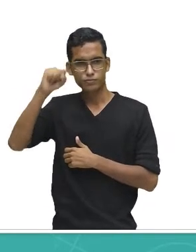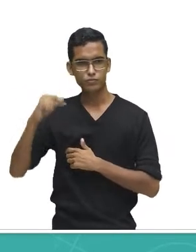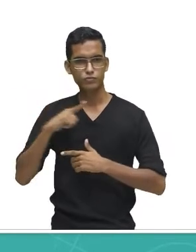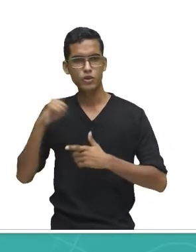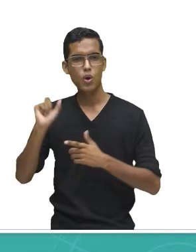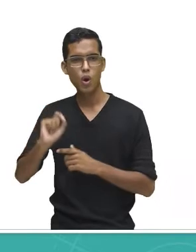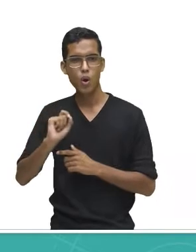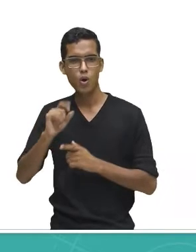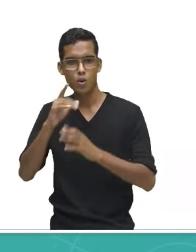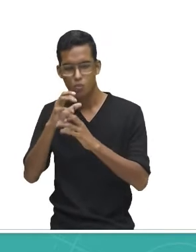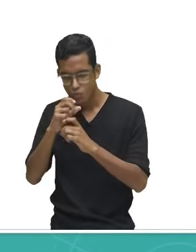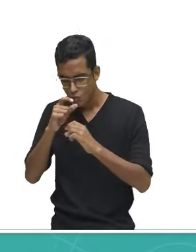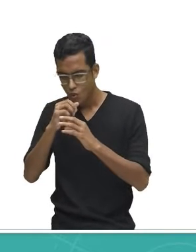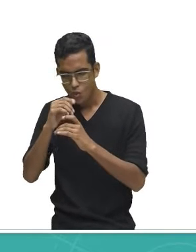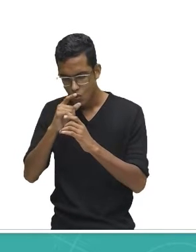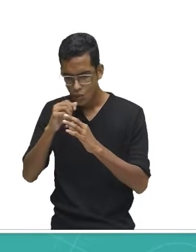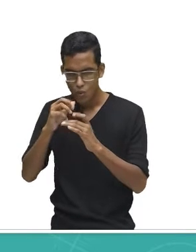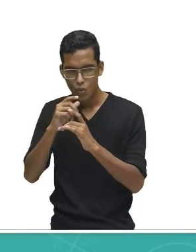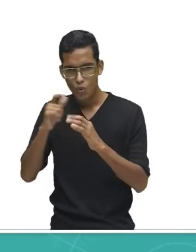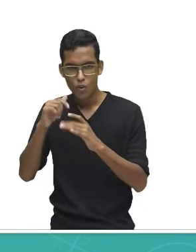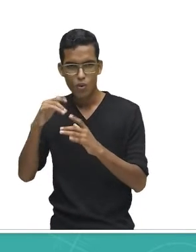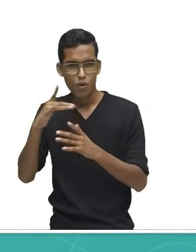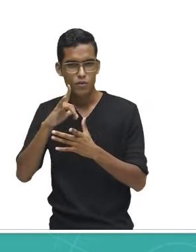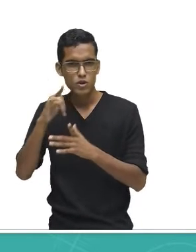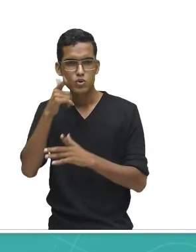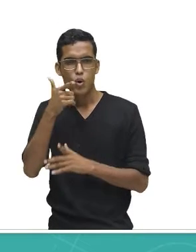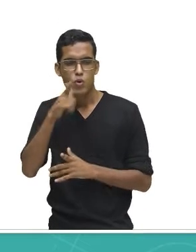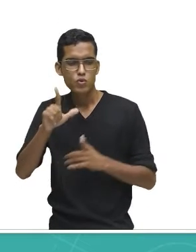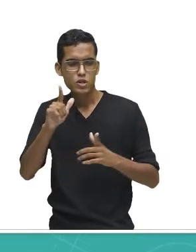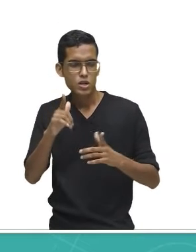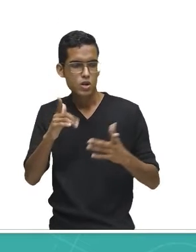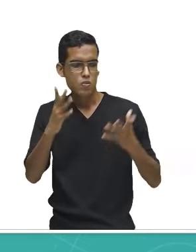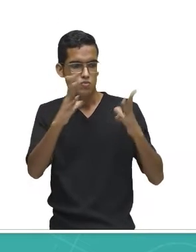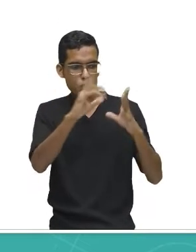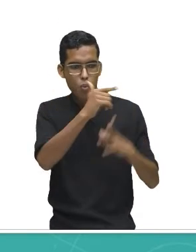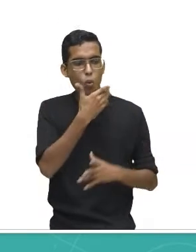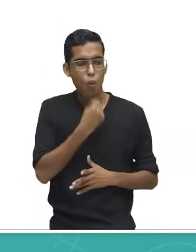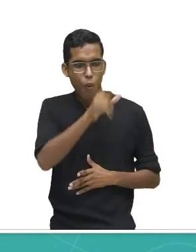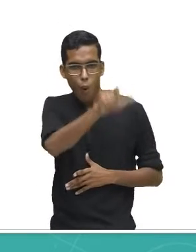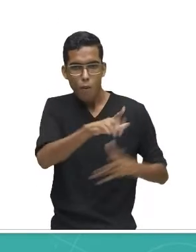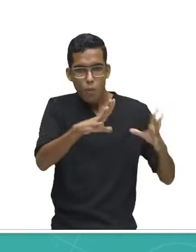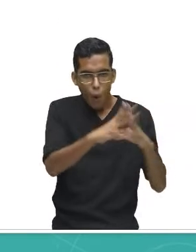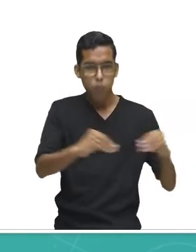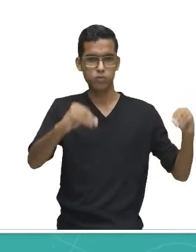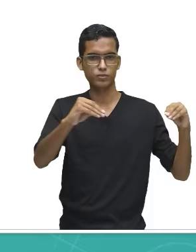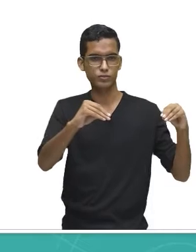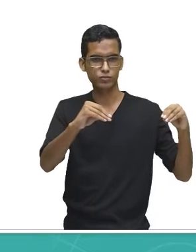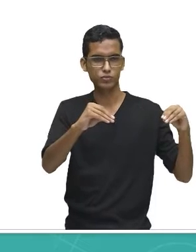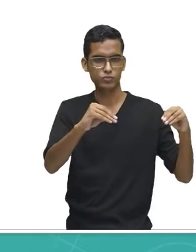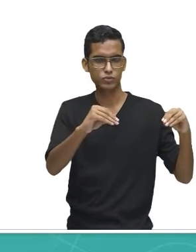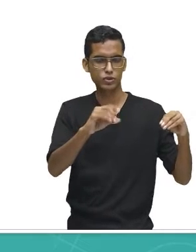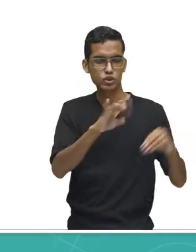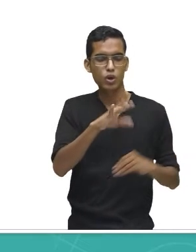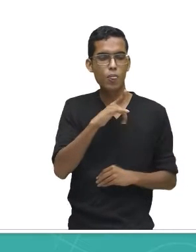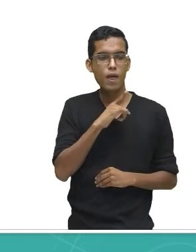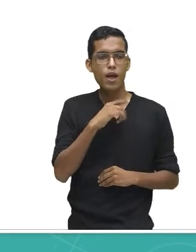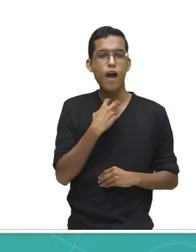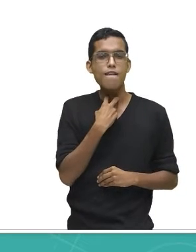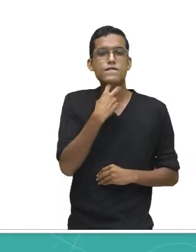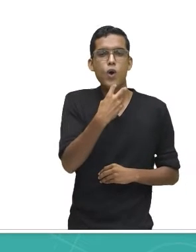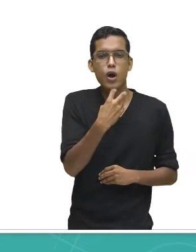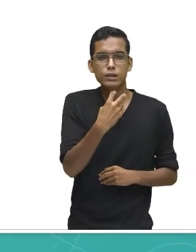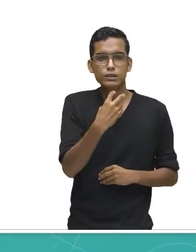que ele desapareça, restando somente sua bela voz na mata. Dificilmente o